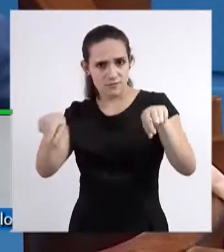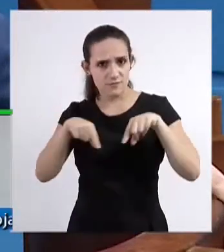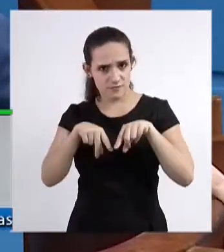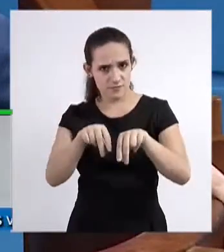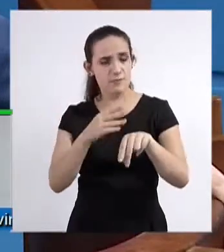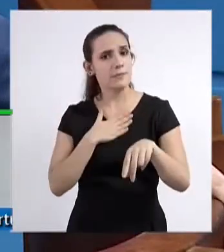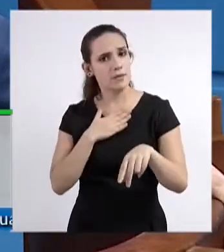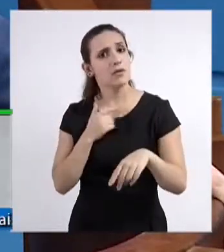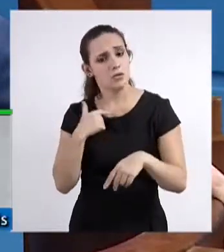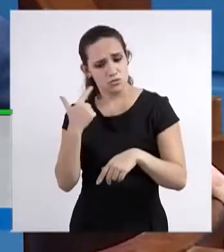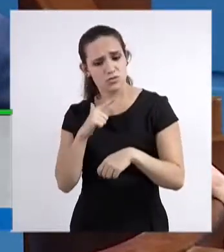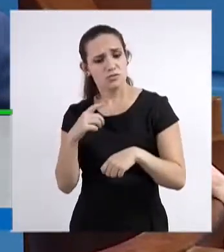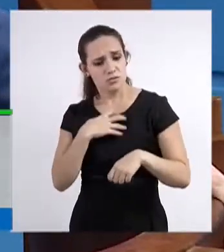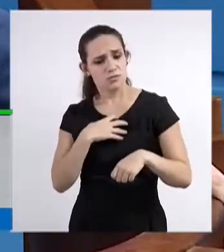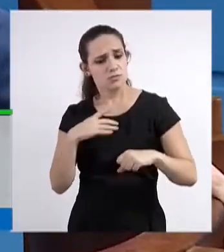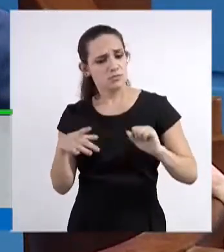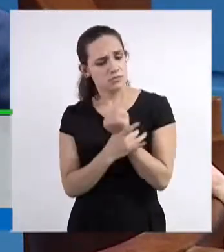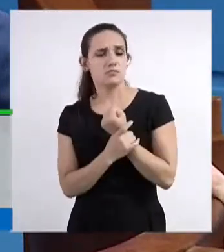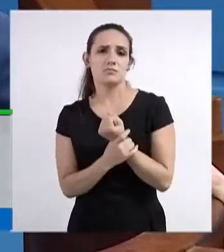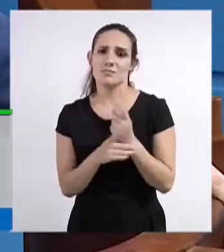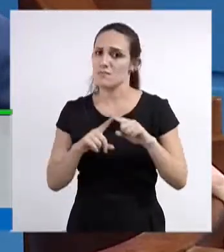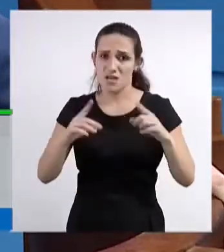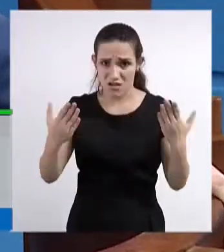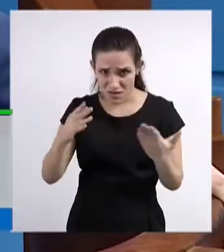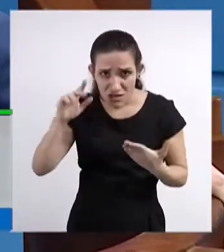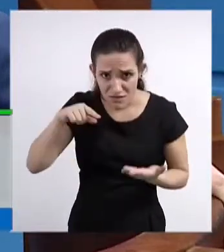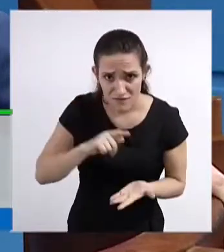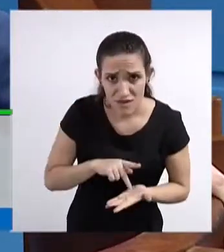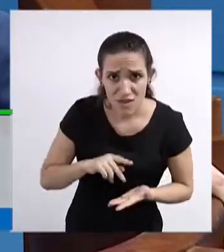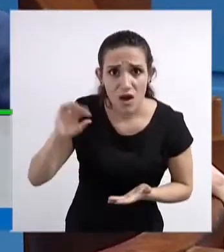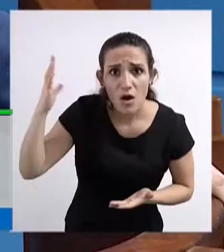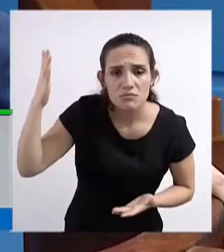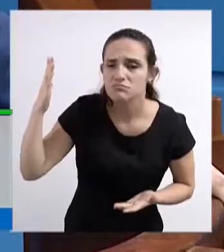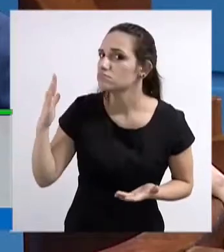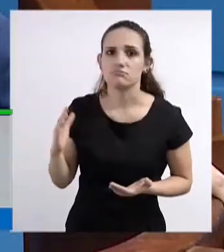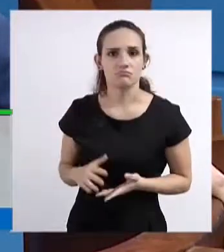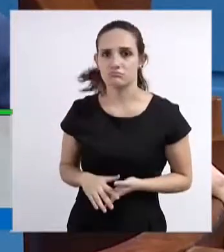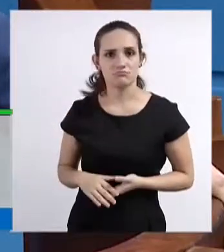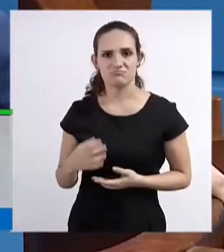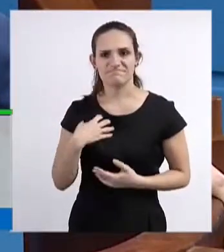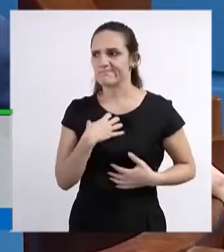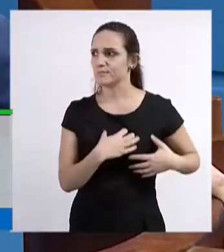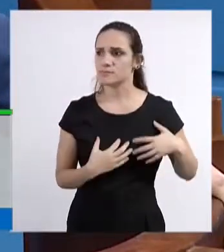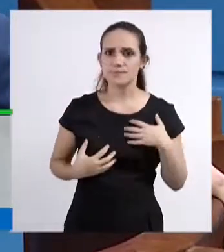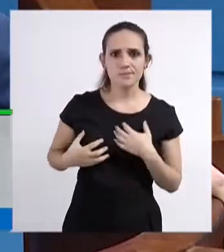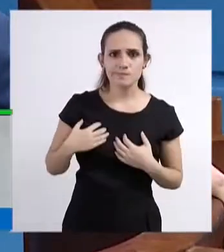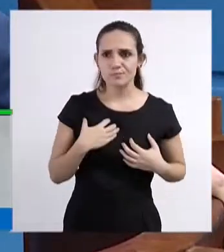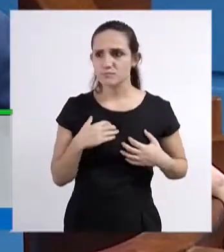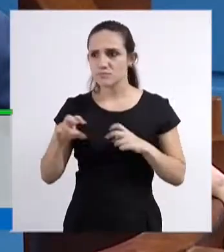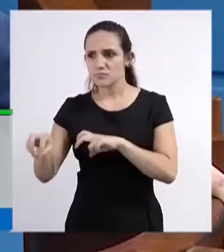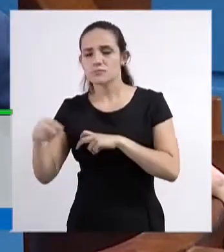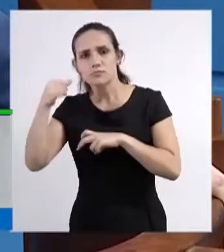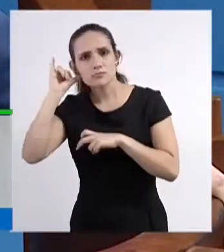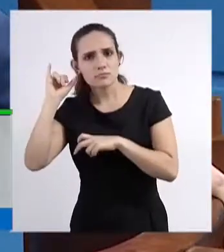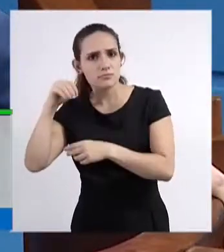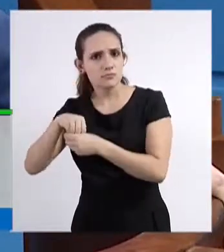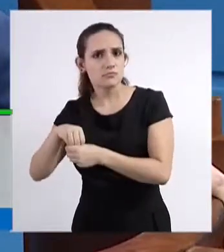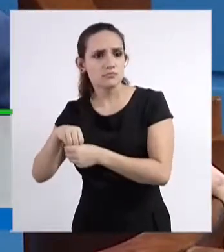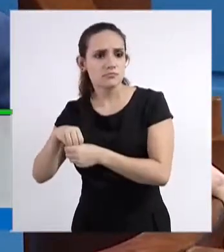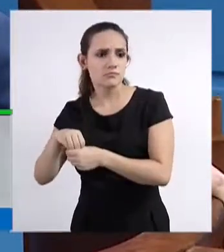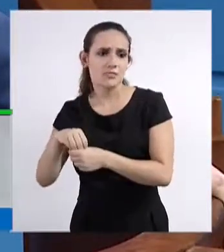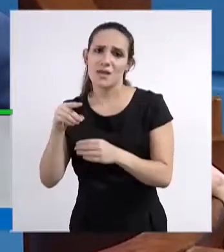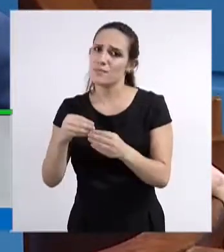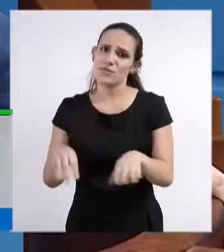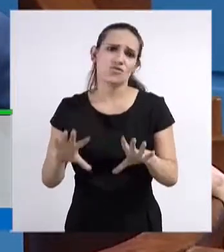dentro da sua casa se sentir seguro. E, infelizmente, isso não vem acontecendo. Se há insegurança no campo, podemos